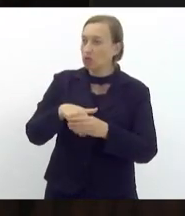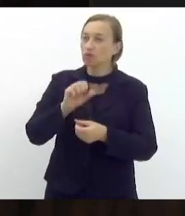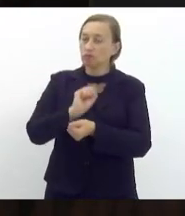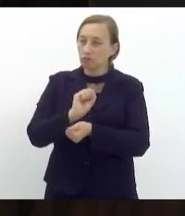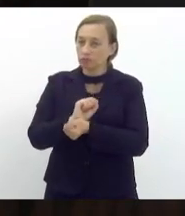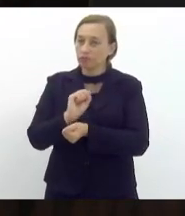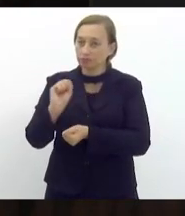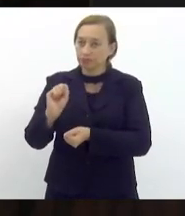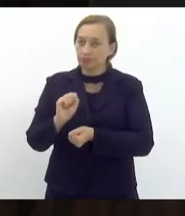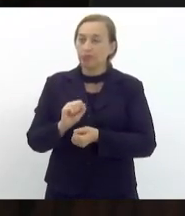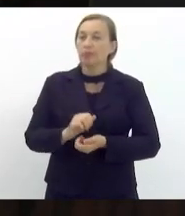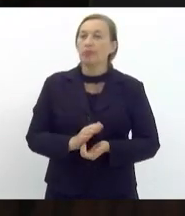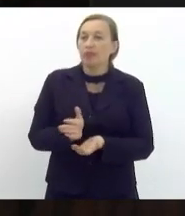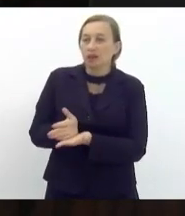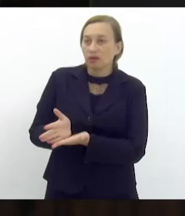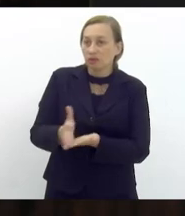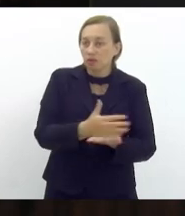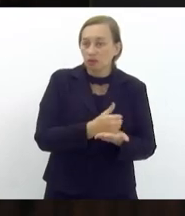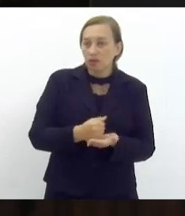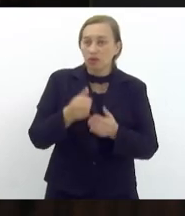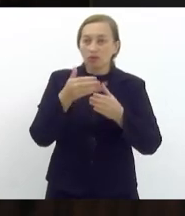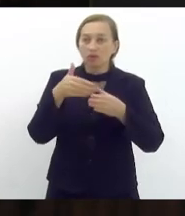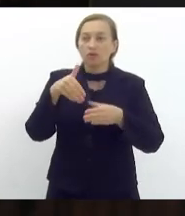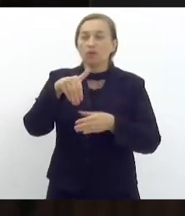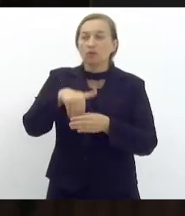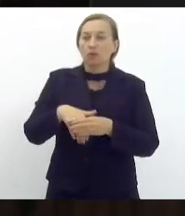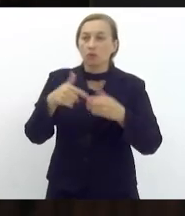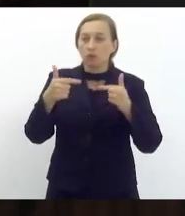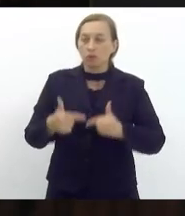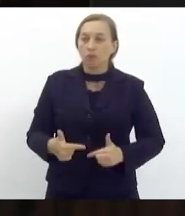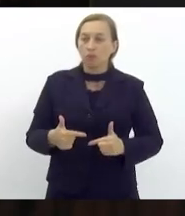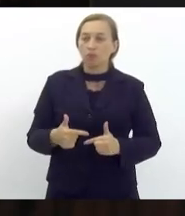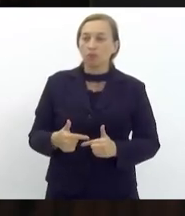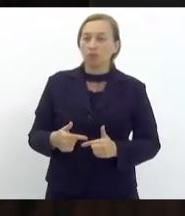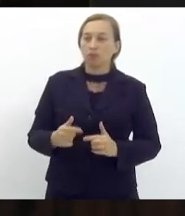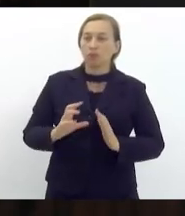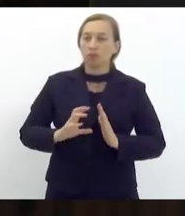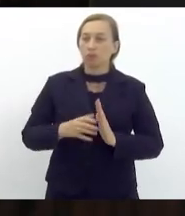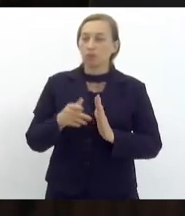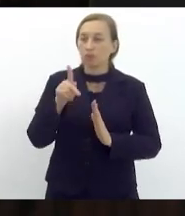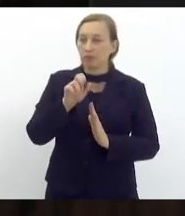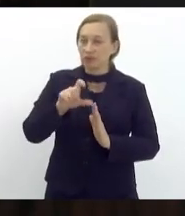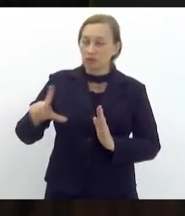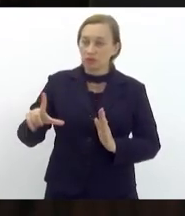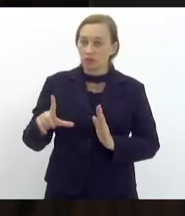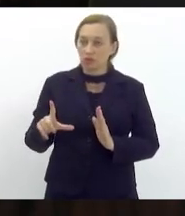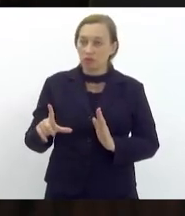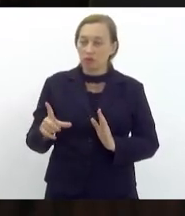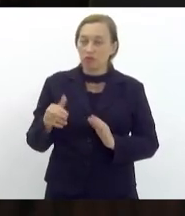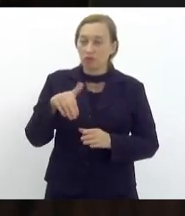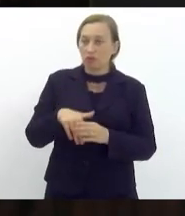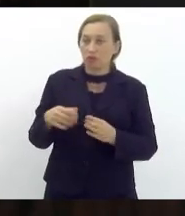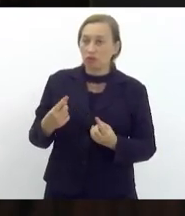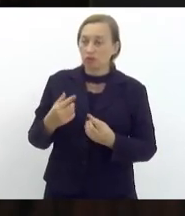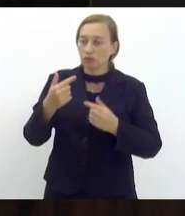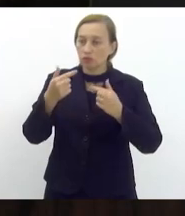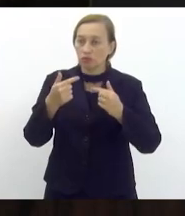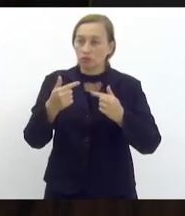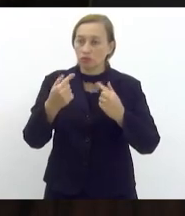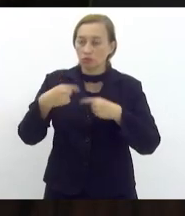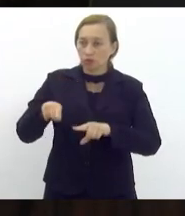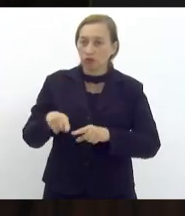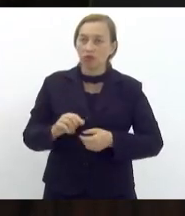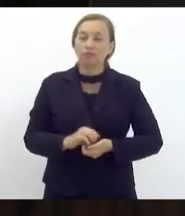um minutinho é colher a abstenção da bancada do PSOL que vota contrário não é abstenção contrário